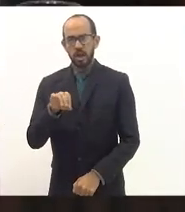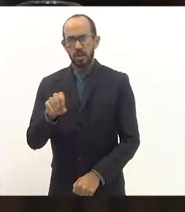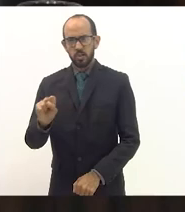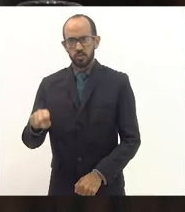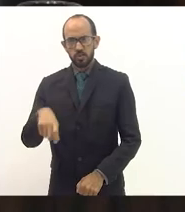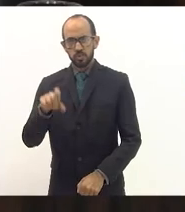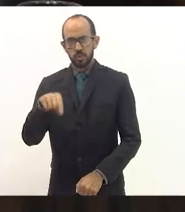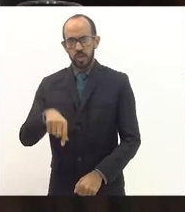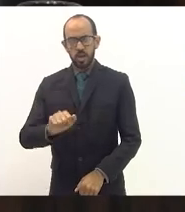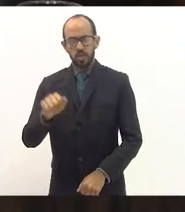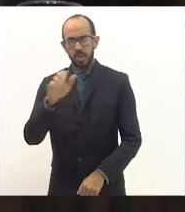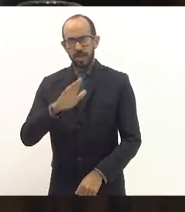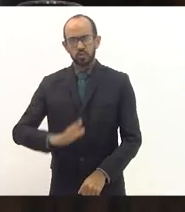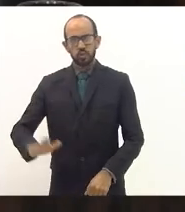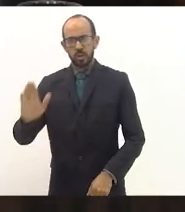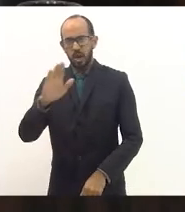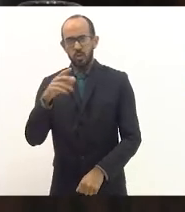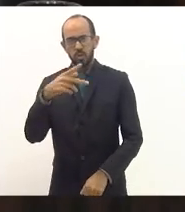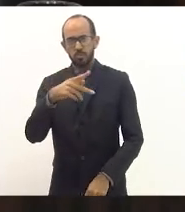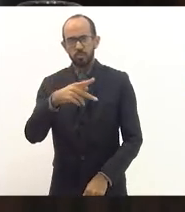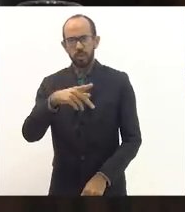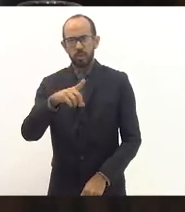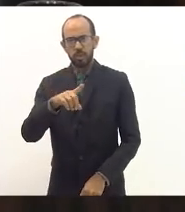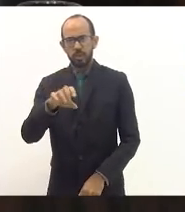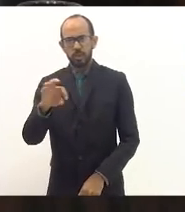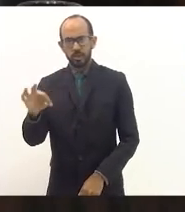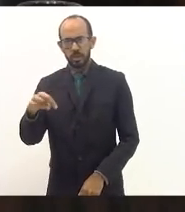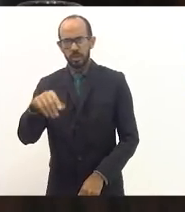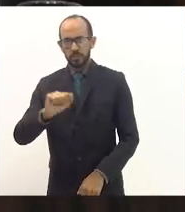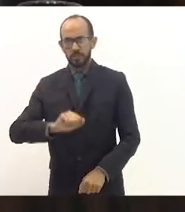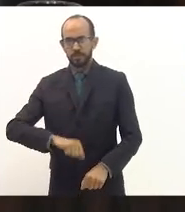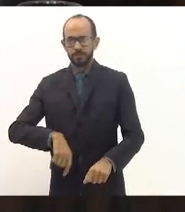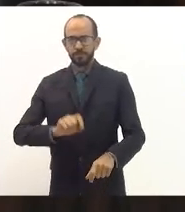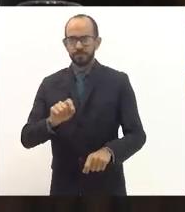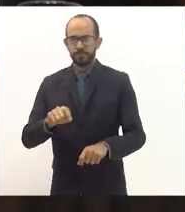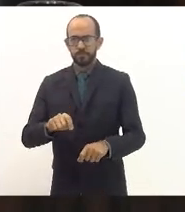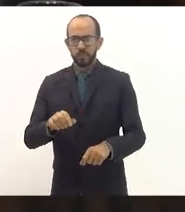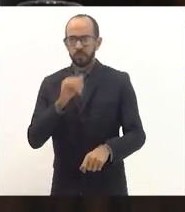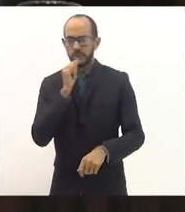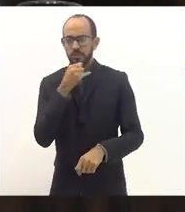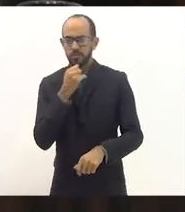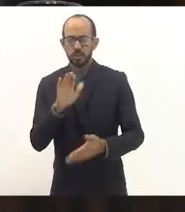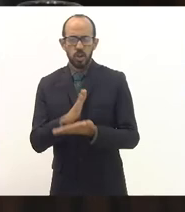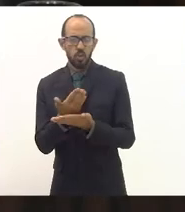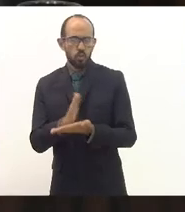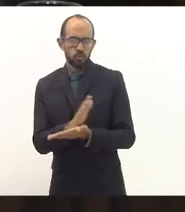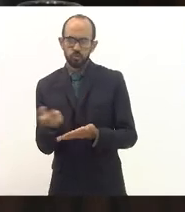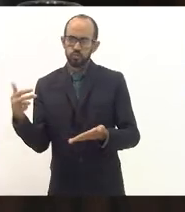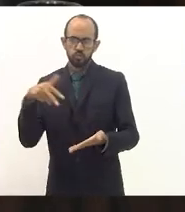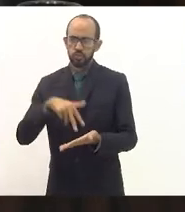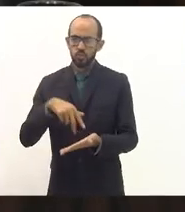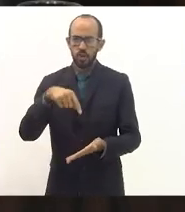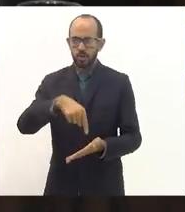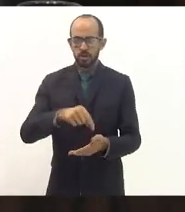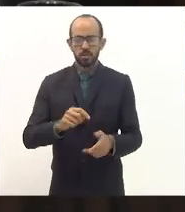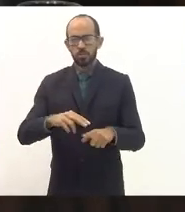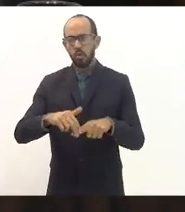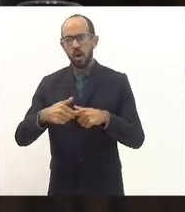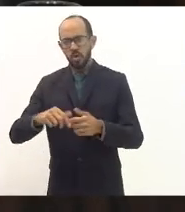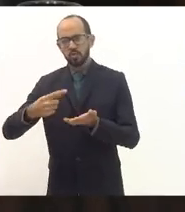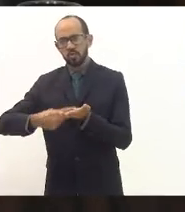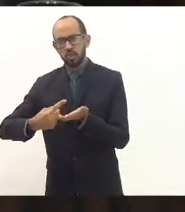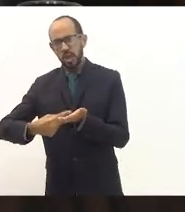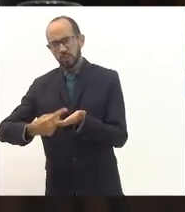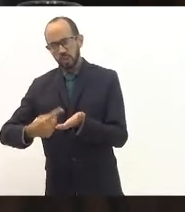nacional do PDT, do nosso companheiro Ciro Gomes, que infelizmente não estão aqui em razão de agendas, e todos